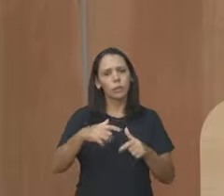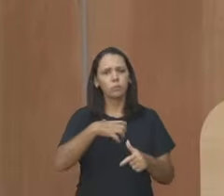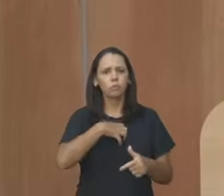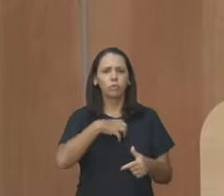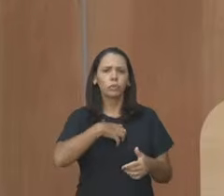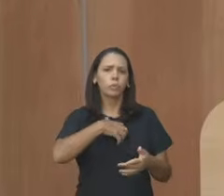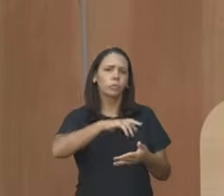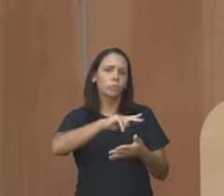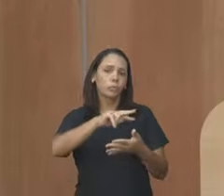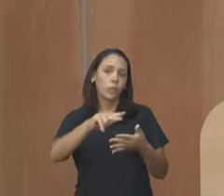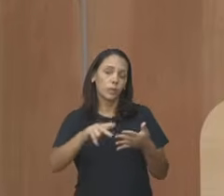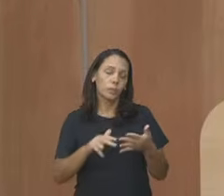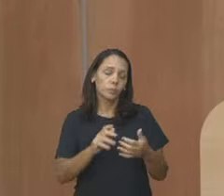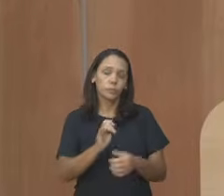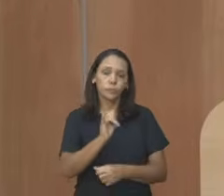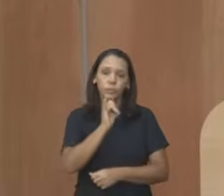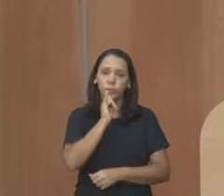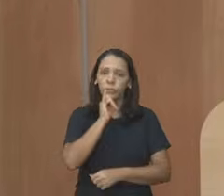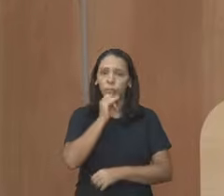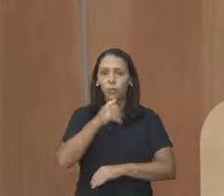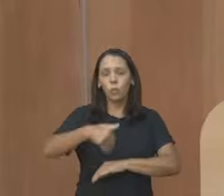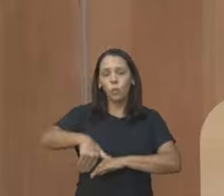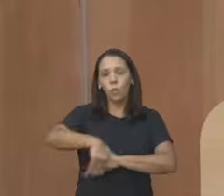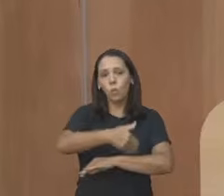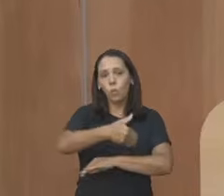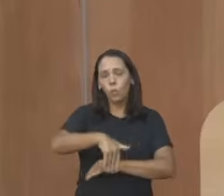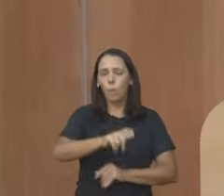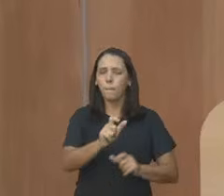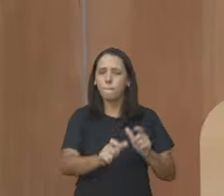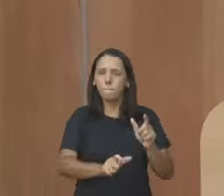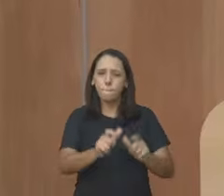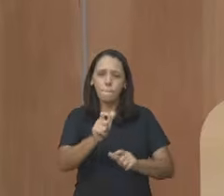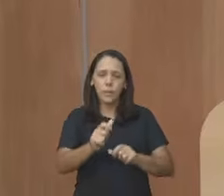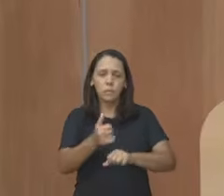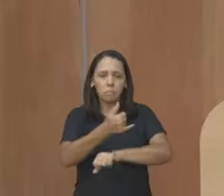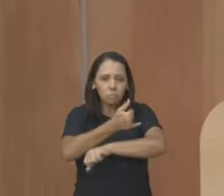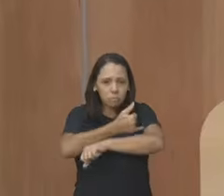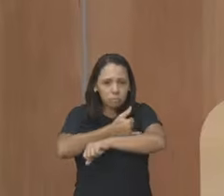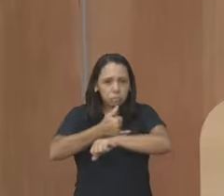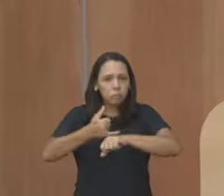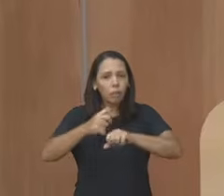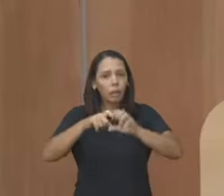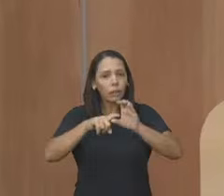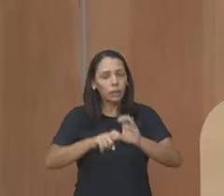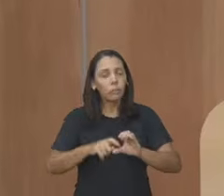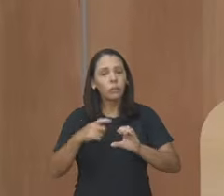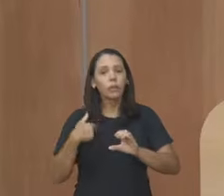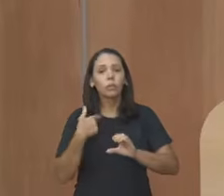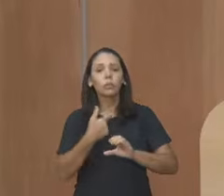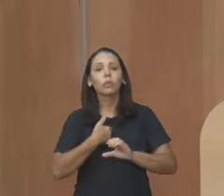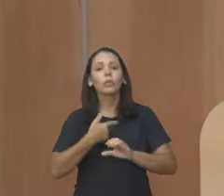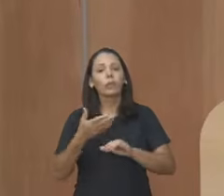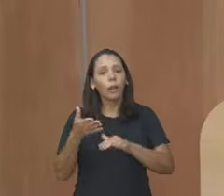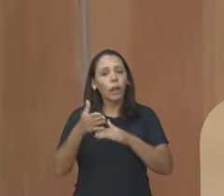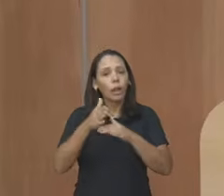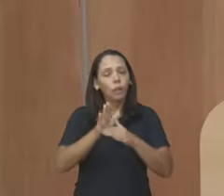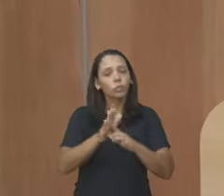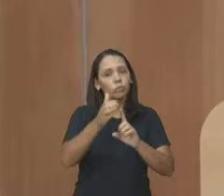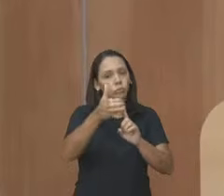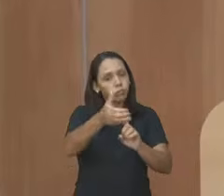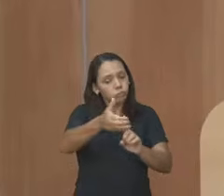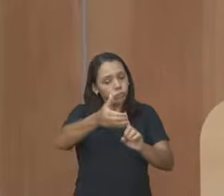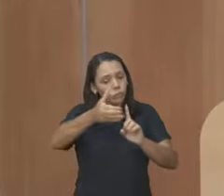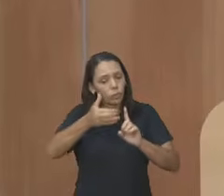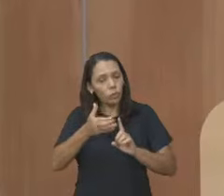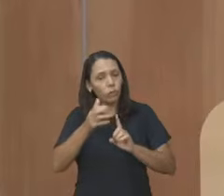rua, ajudando no acolhimento aos dependentes químicos. E eu faço parte desse trabalho de acolhimento. E um dos